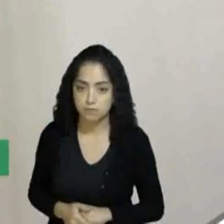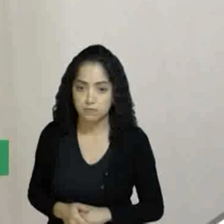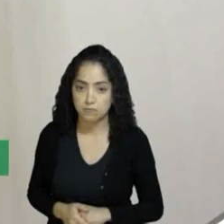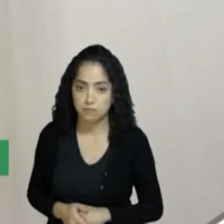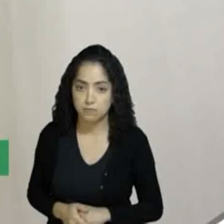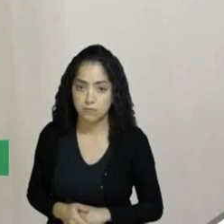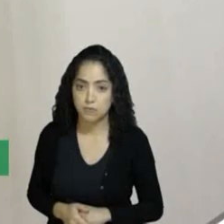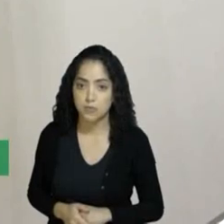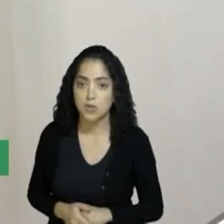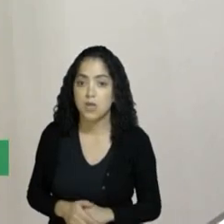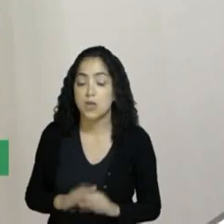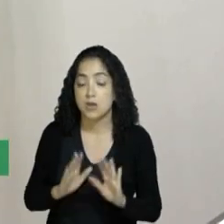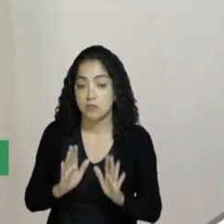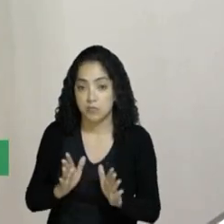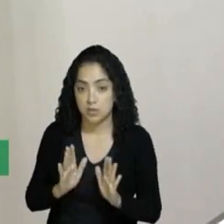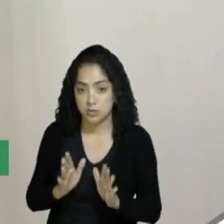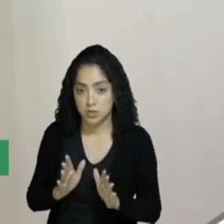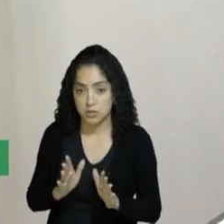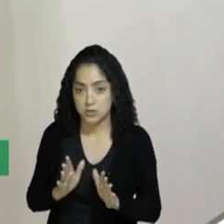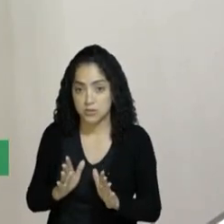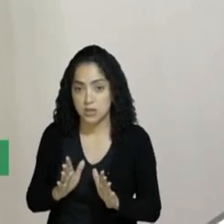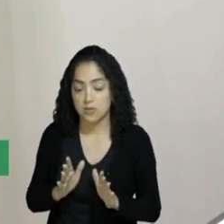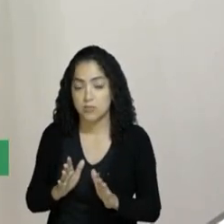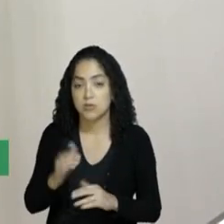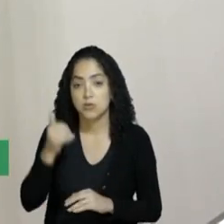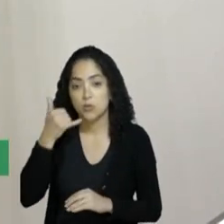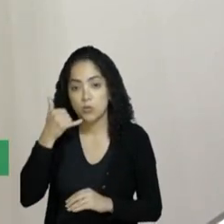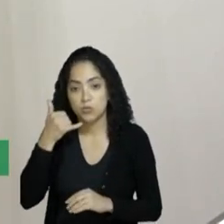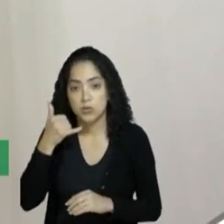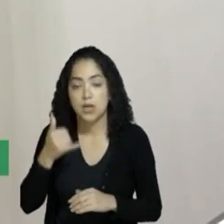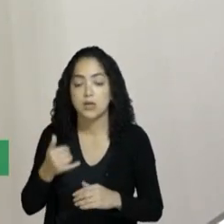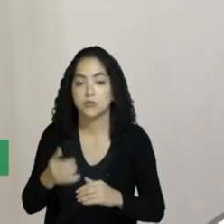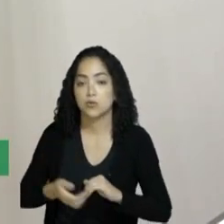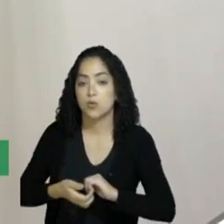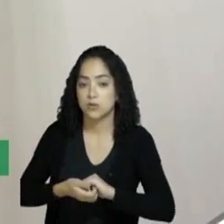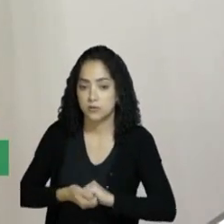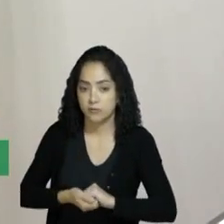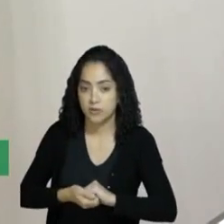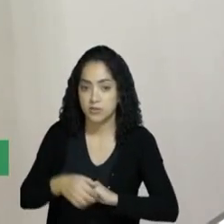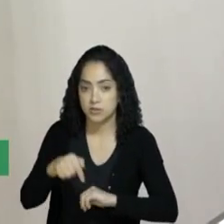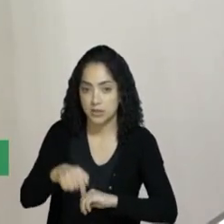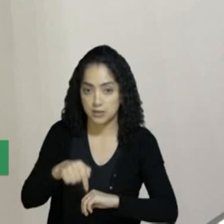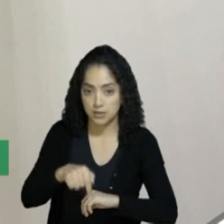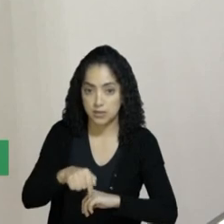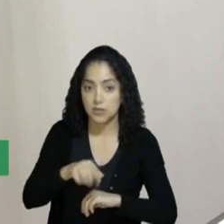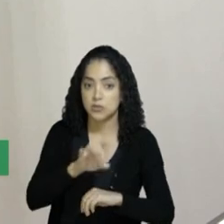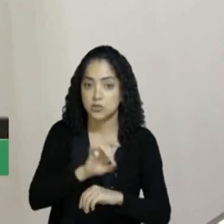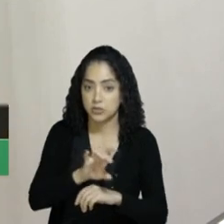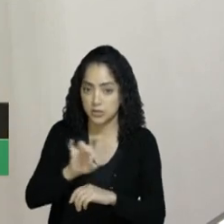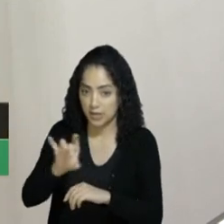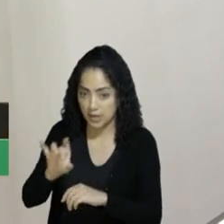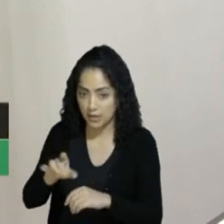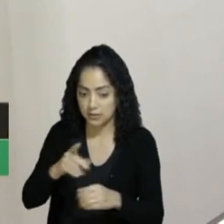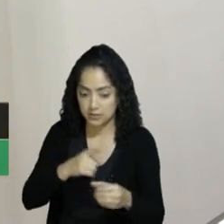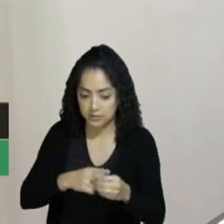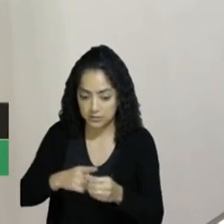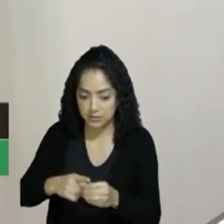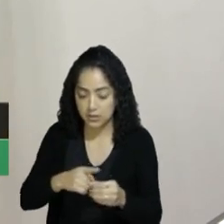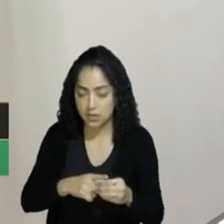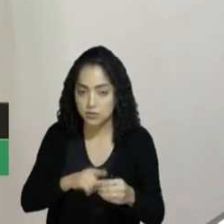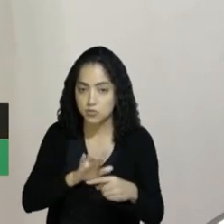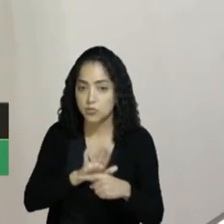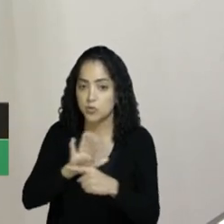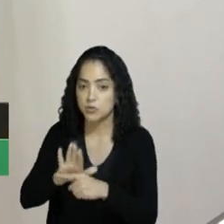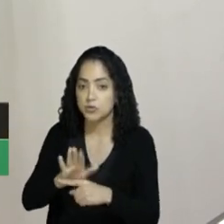Mas já estamos todos em contato, a Defesa Civil aqui do Estado e a Defesa Civil de cada município, para que possa amenizar